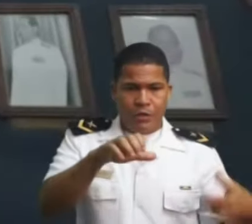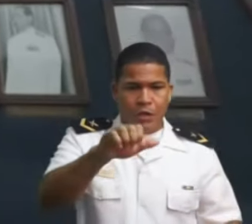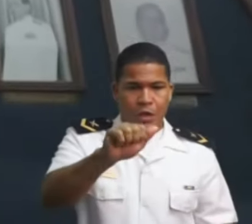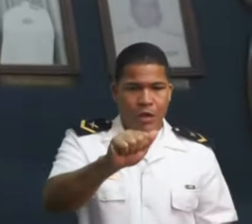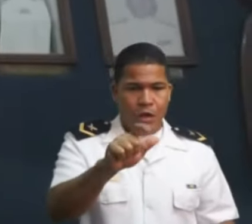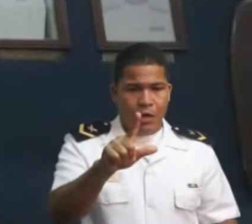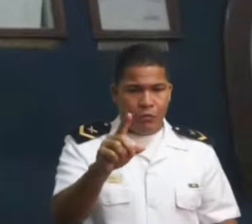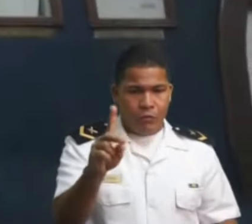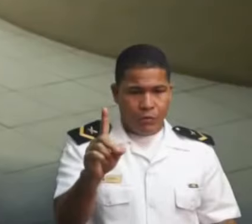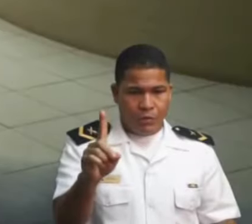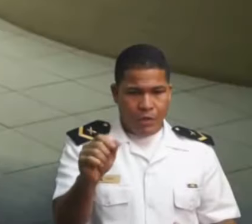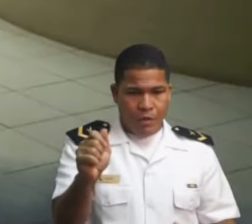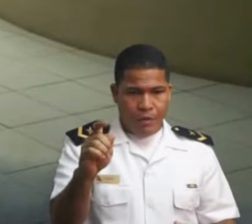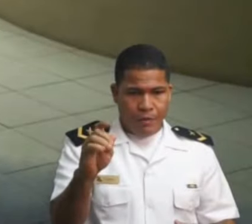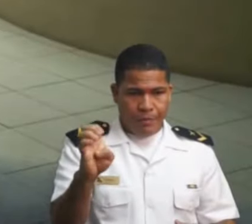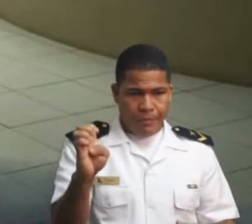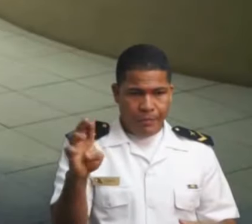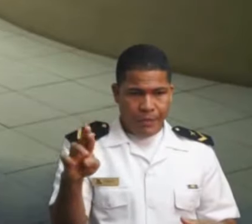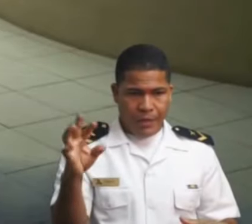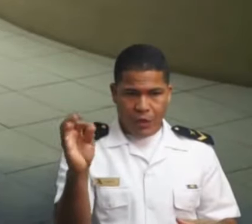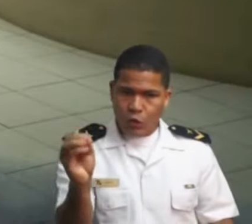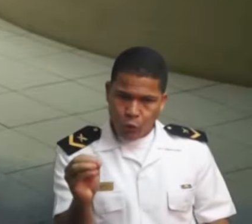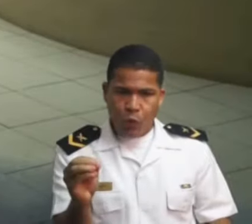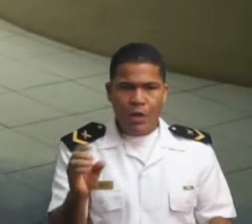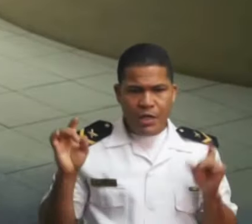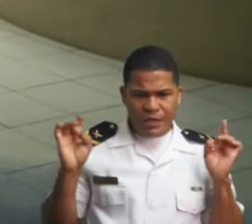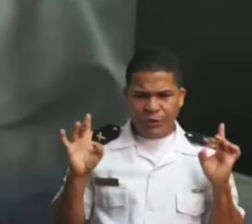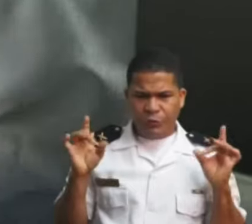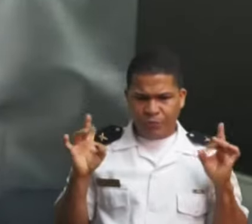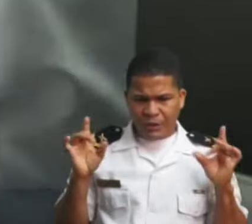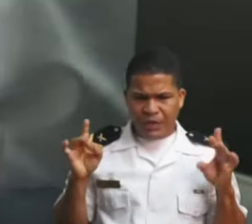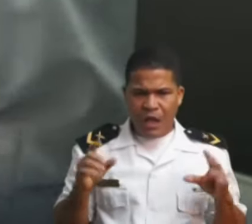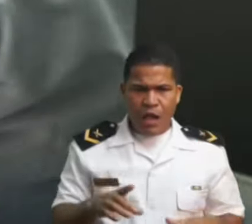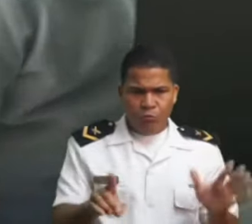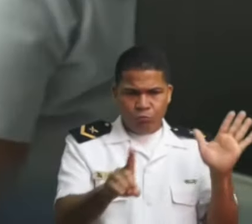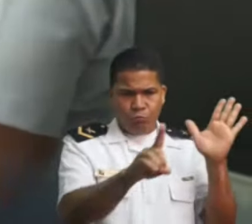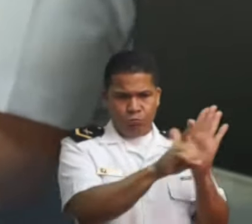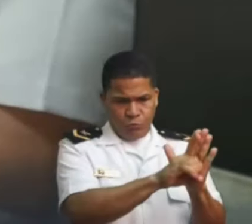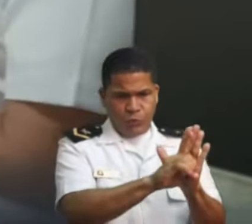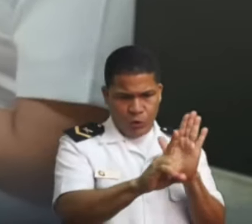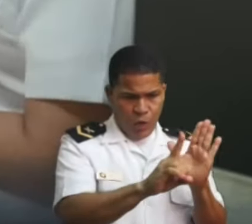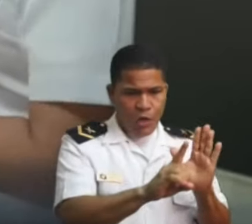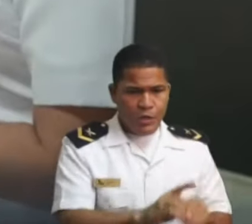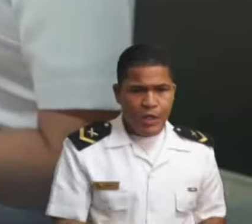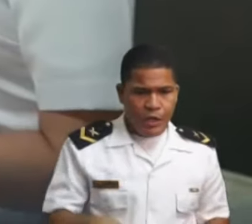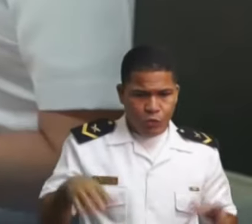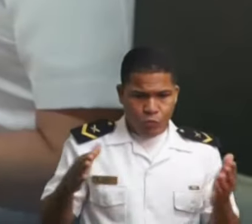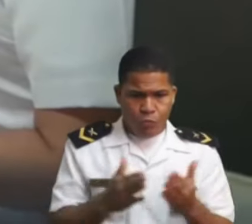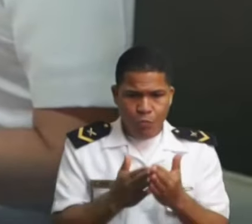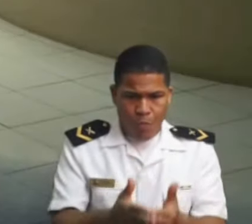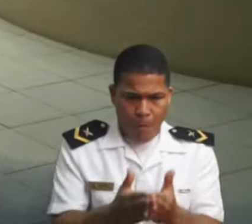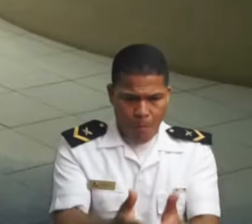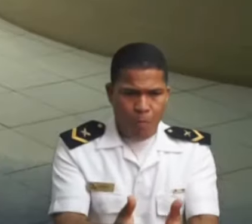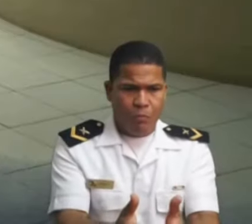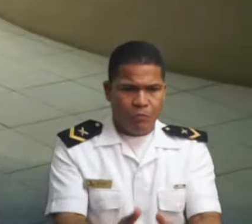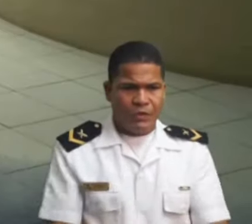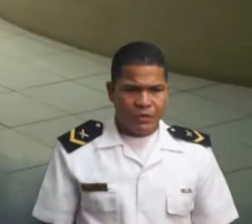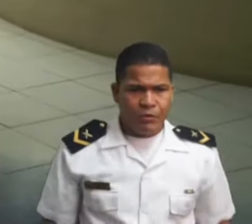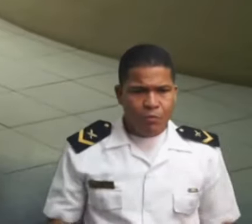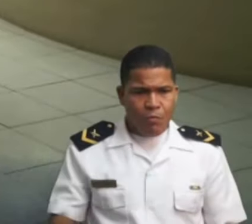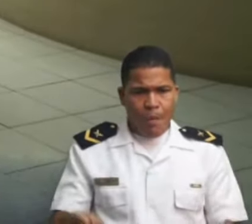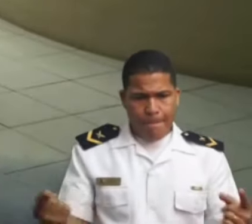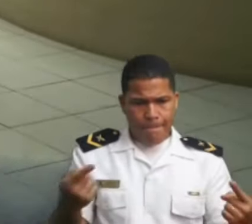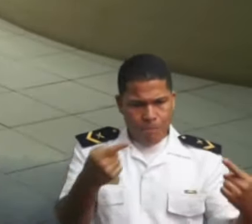primeiro juiz-presidente. Especializada em direito marítimo e áreas correlatas à ciência do direito, tendo como